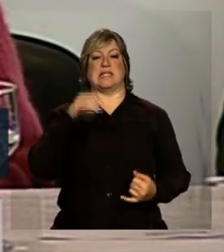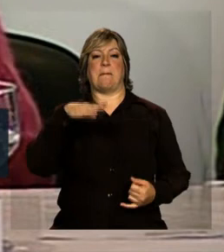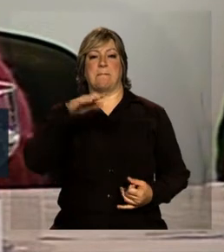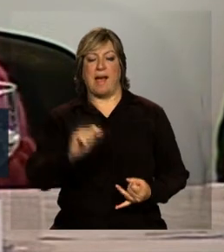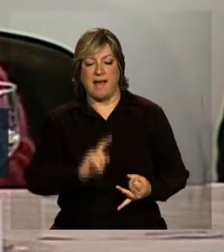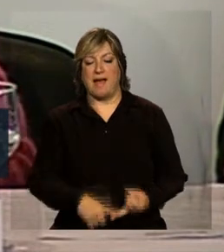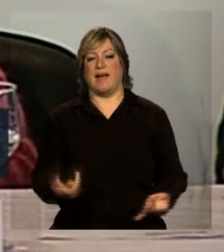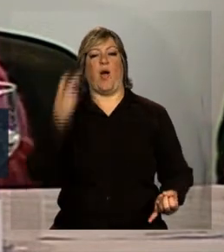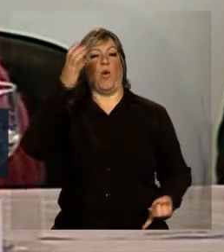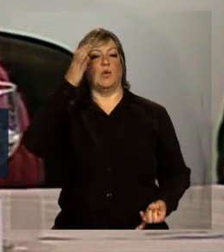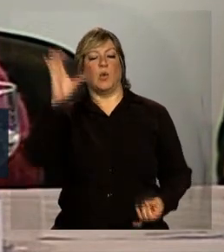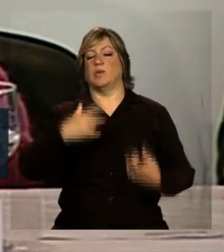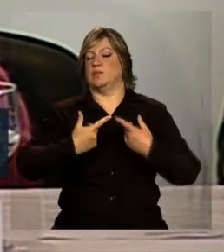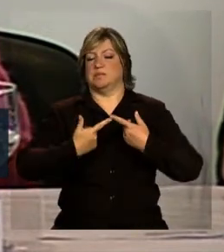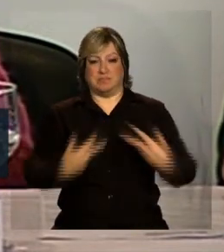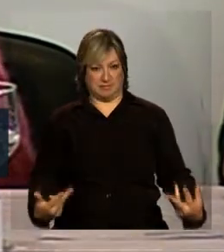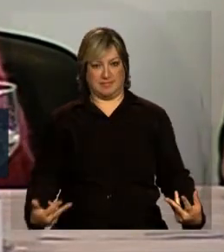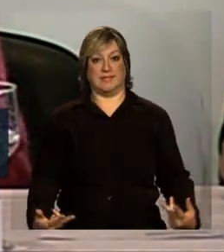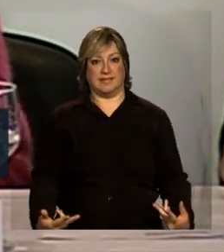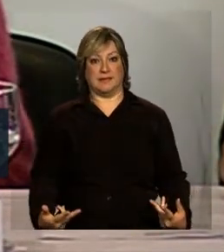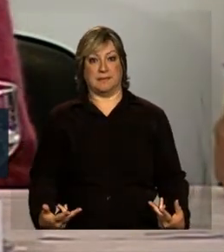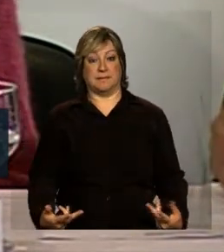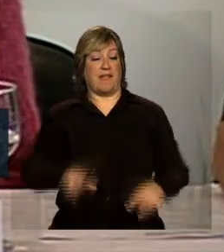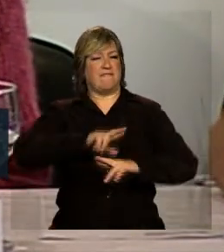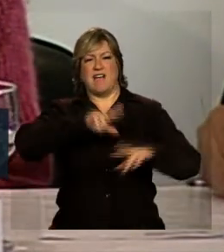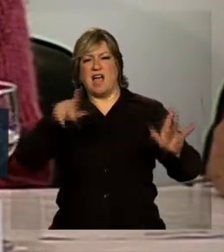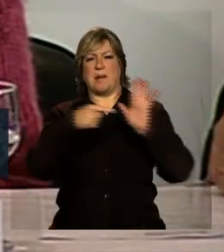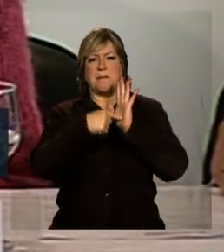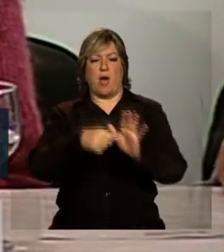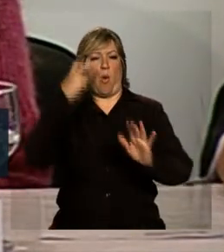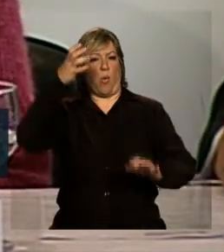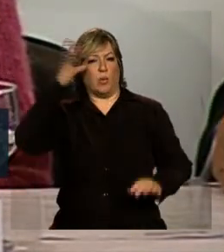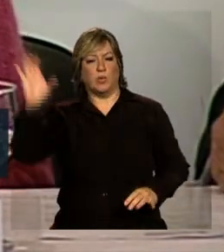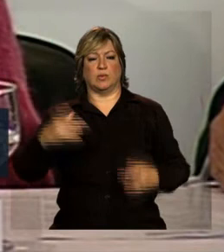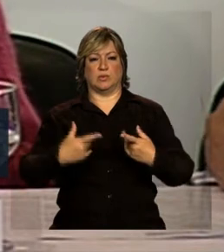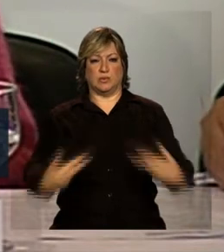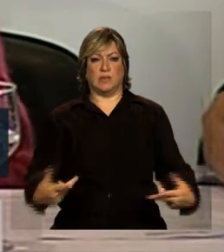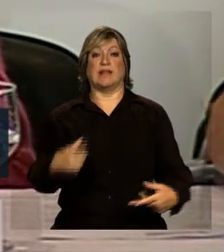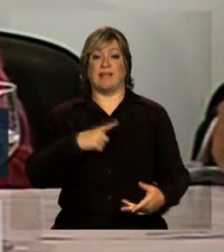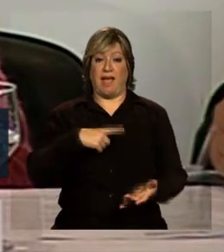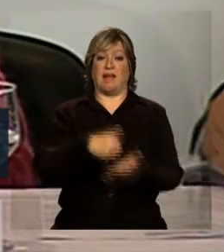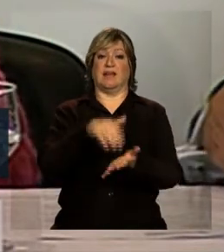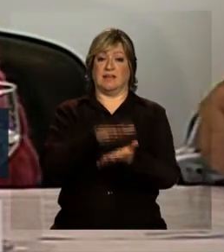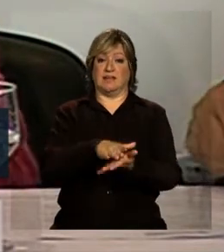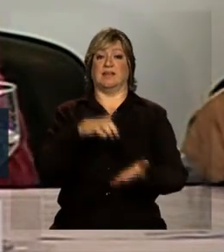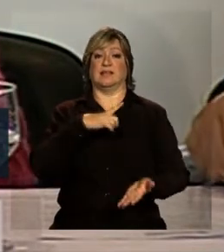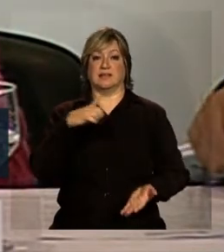cultura, inclusive várias manifestações culturais que estão registradas,